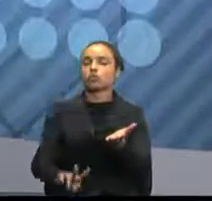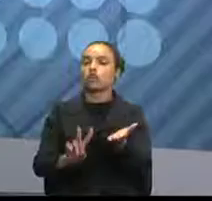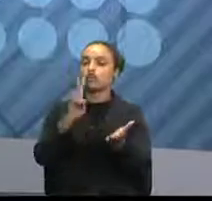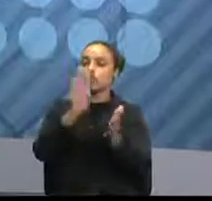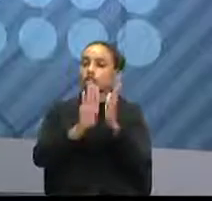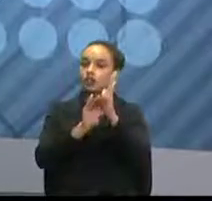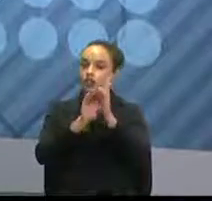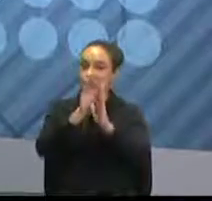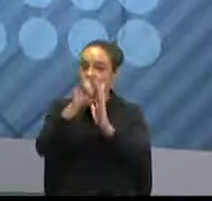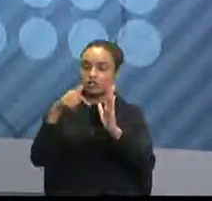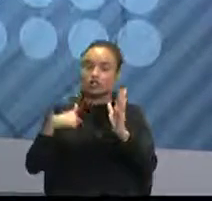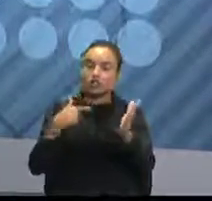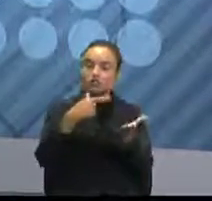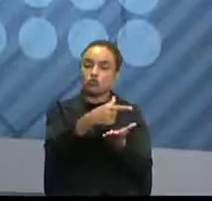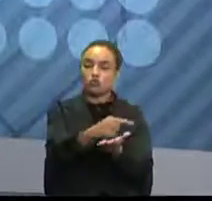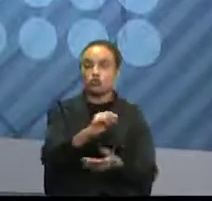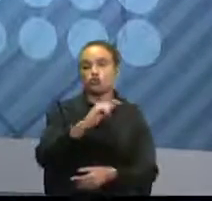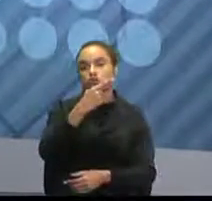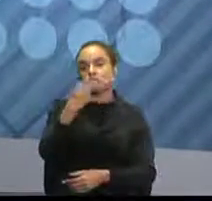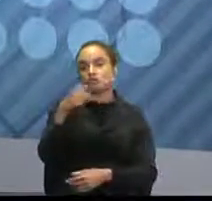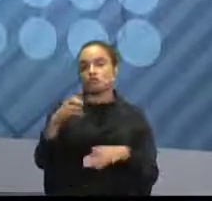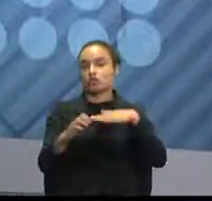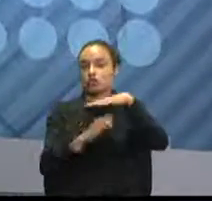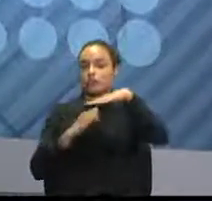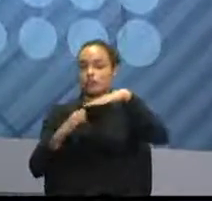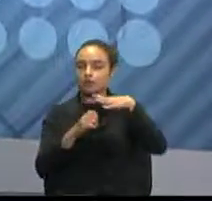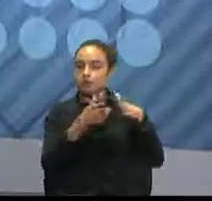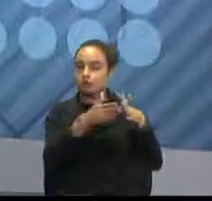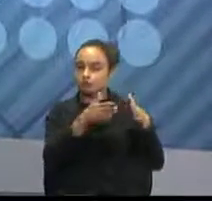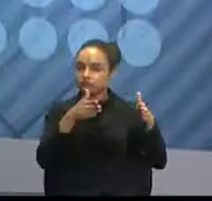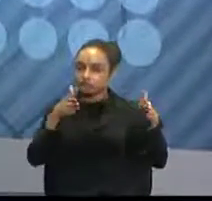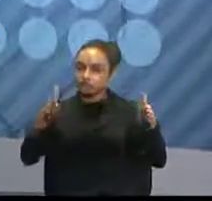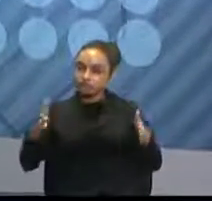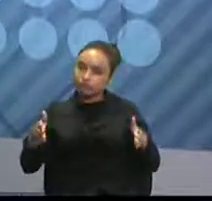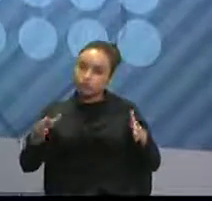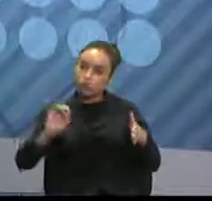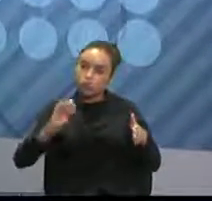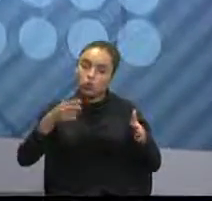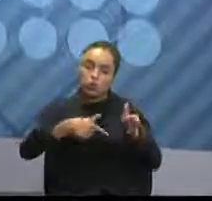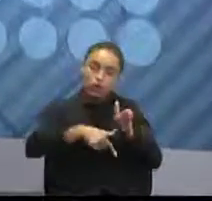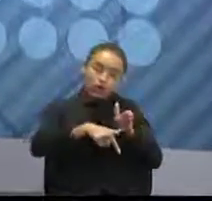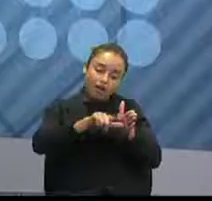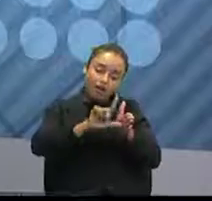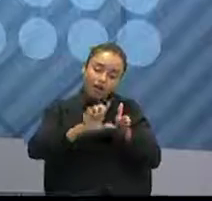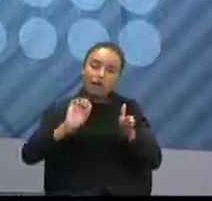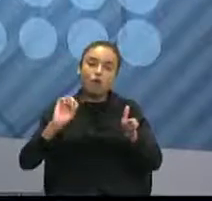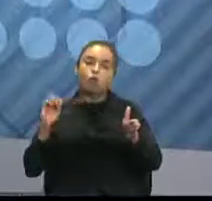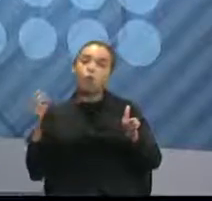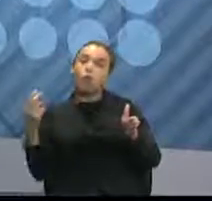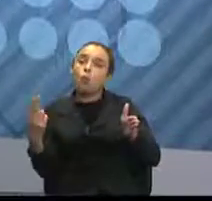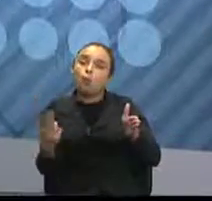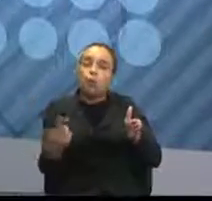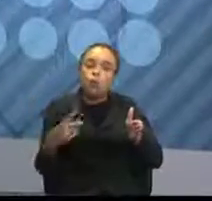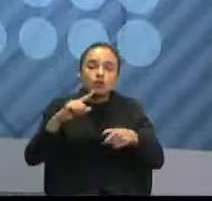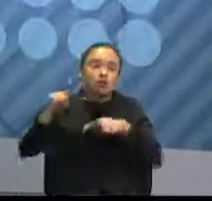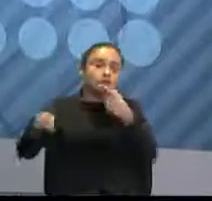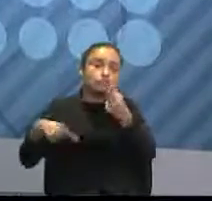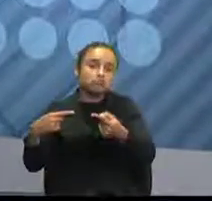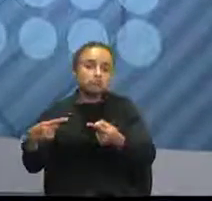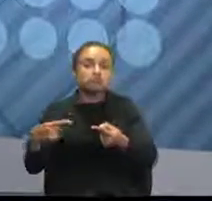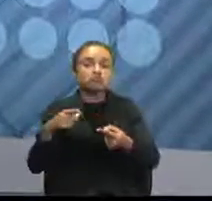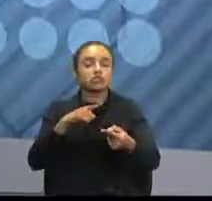reais e com com essas ações aí no período de liquidação do contrato ou antes se assim eu tiver o dinheiro e achar